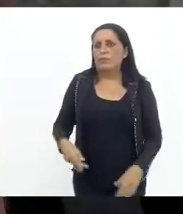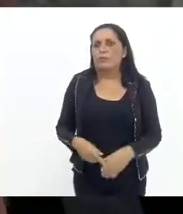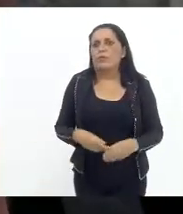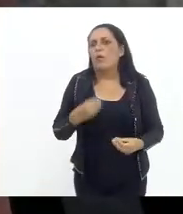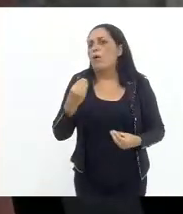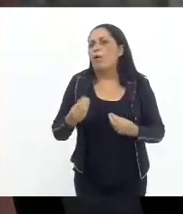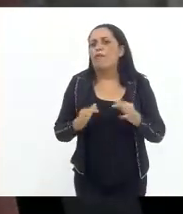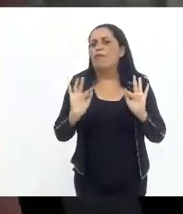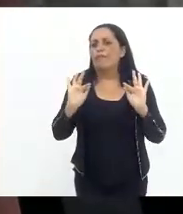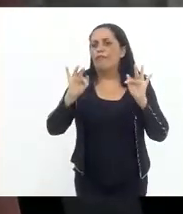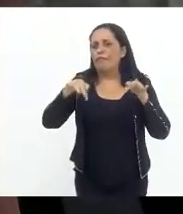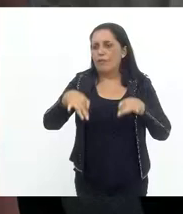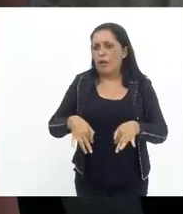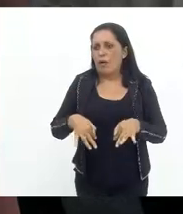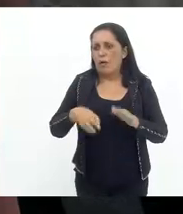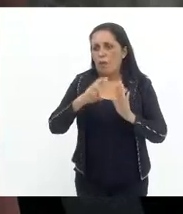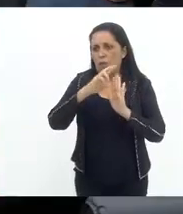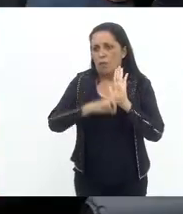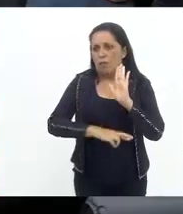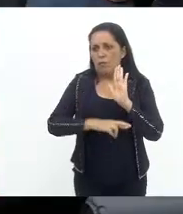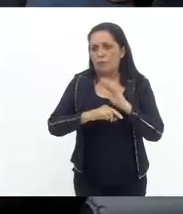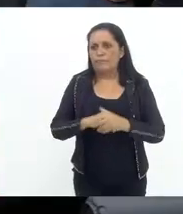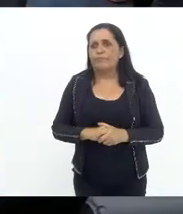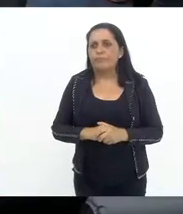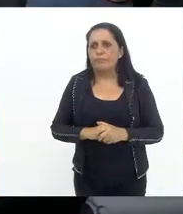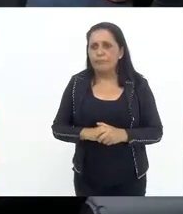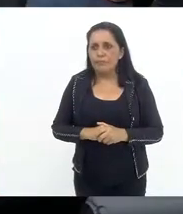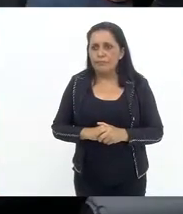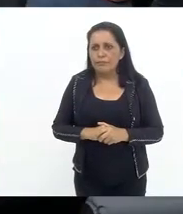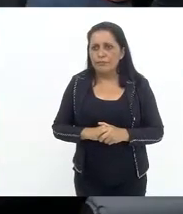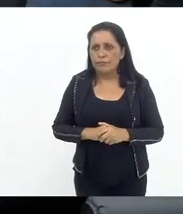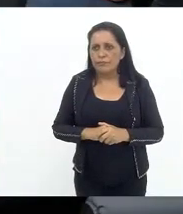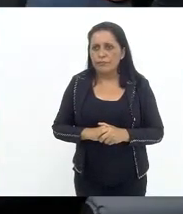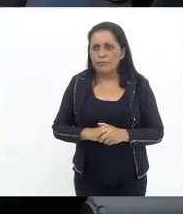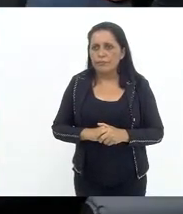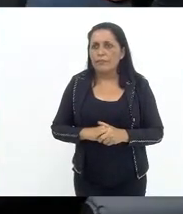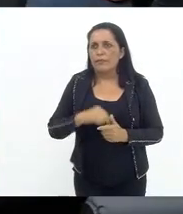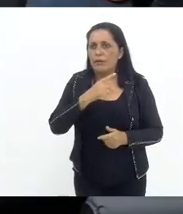forma final de redação. Que a presidência defere.